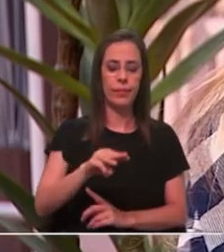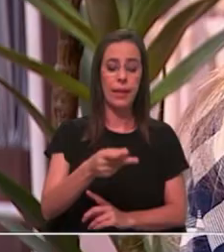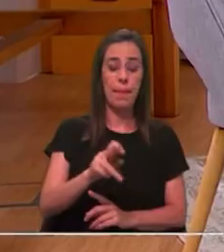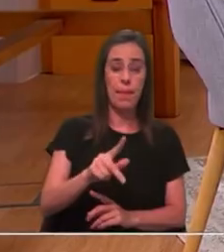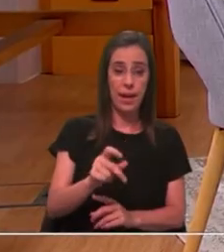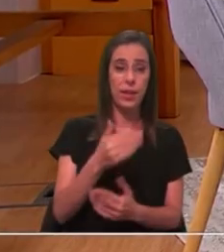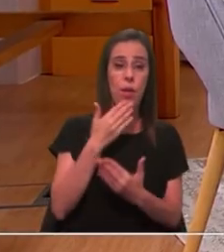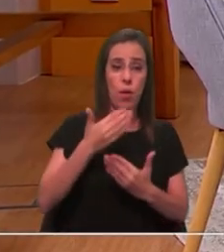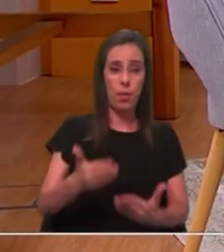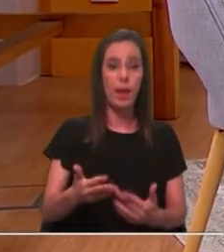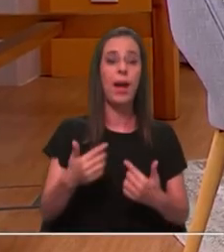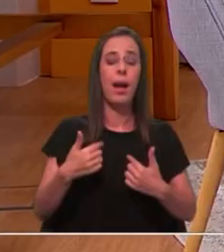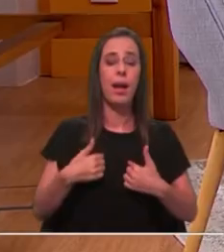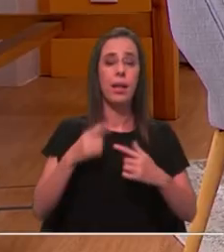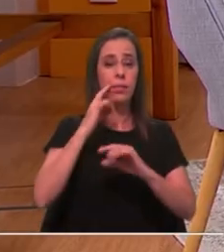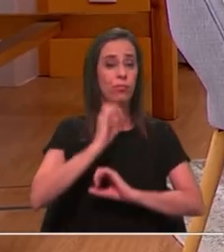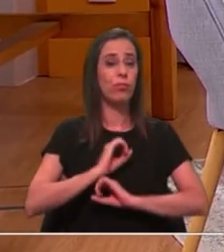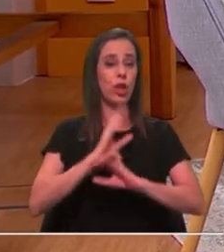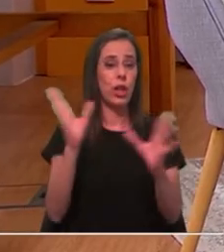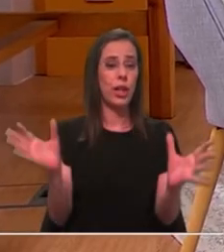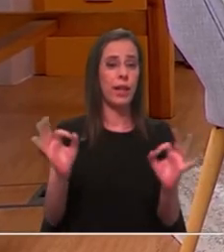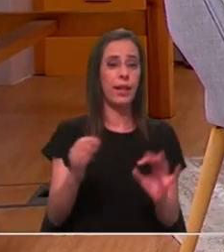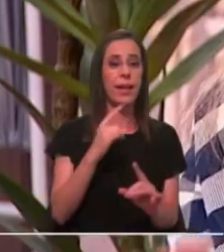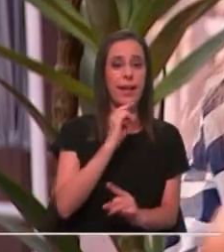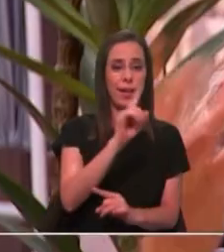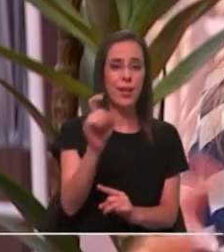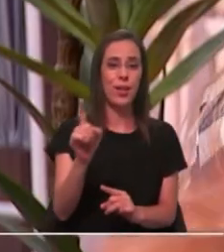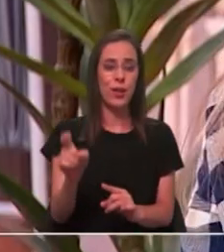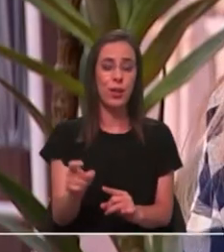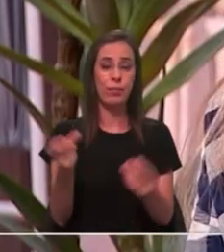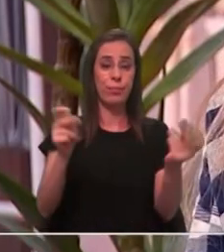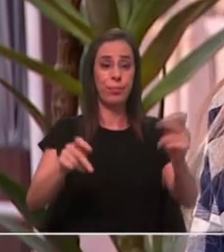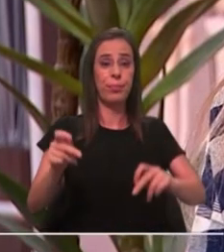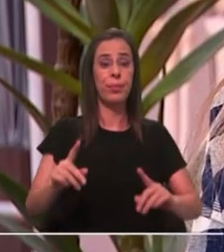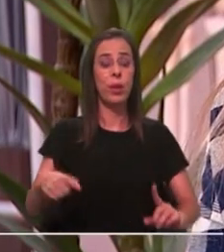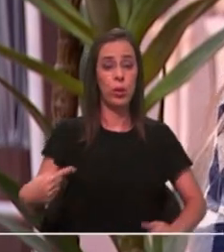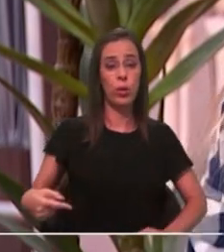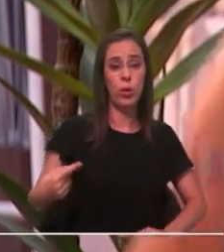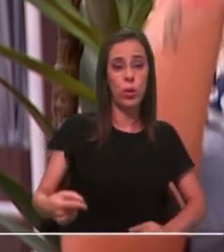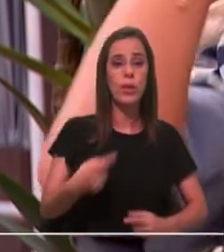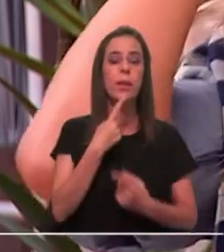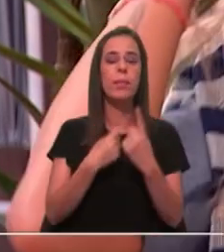obrigada. Obrigada. Acho eu, que ficámos aqui esclarecidos com estas questões que surgem todos os